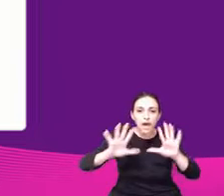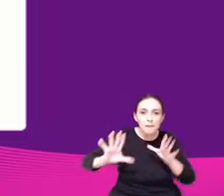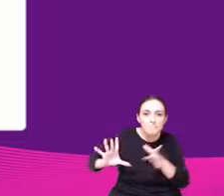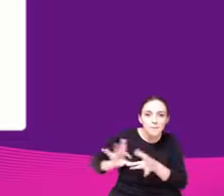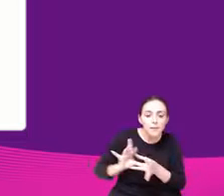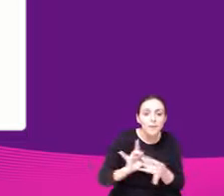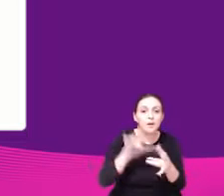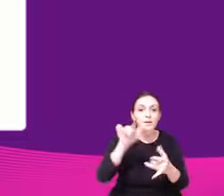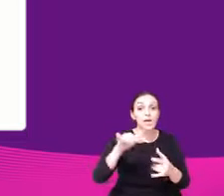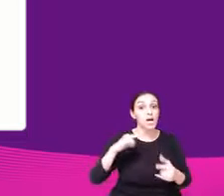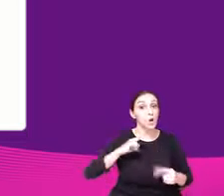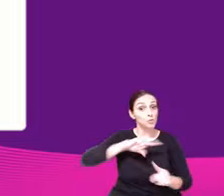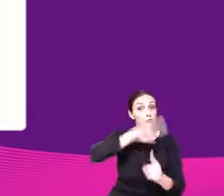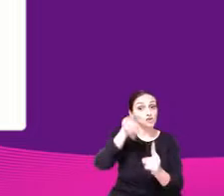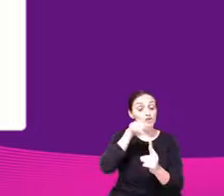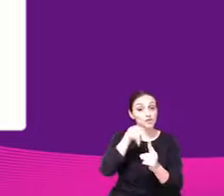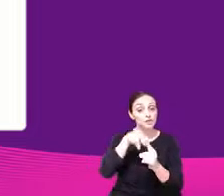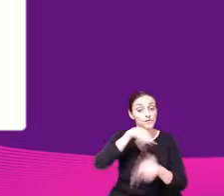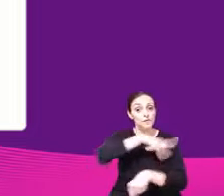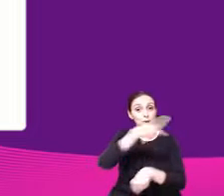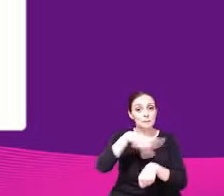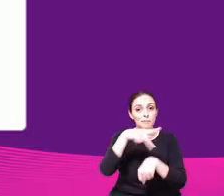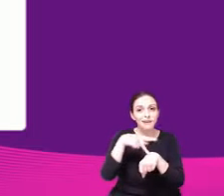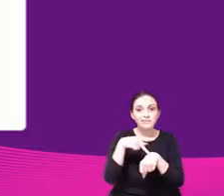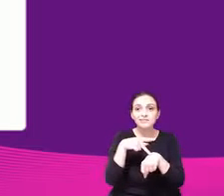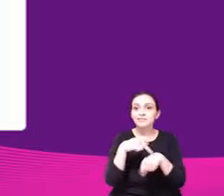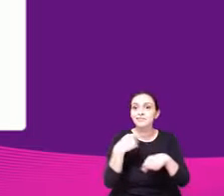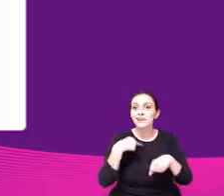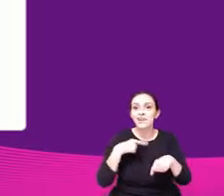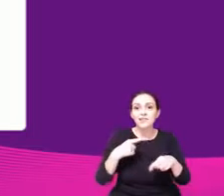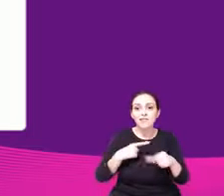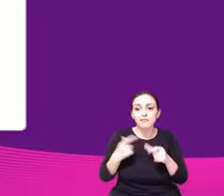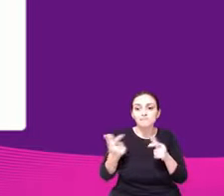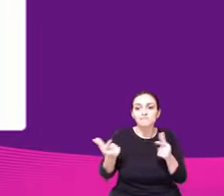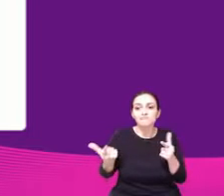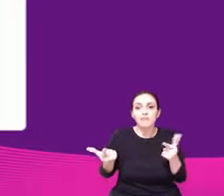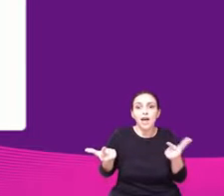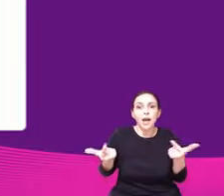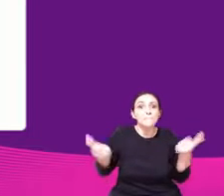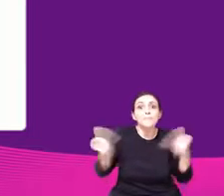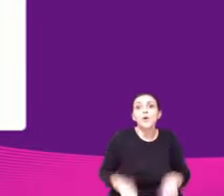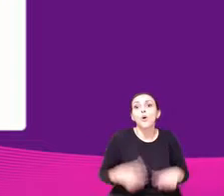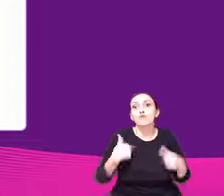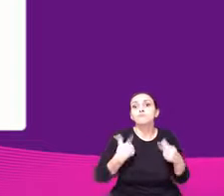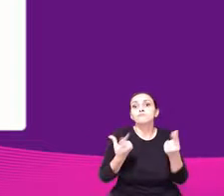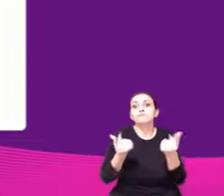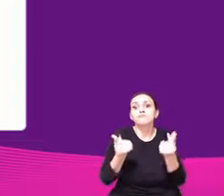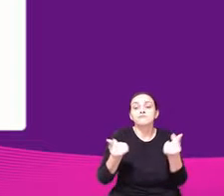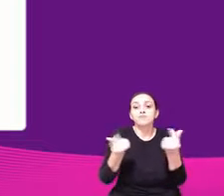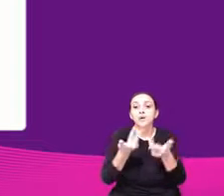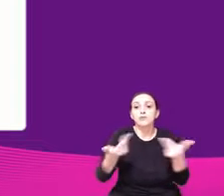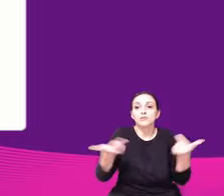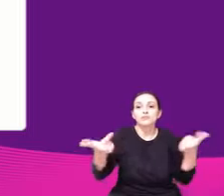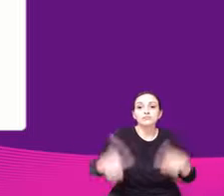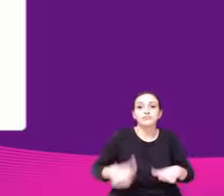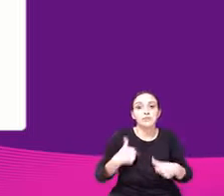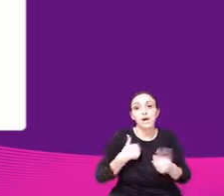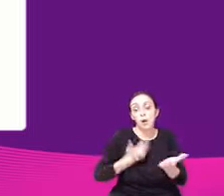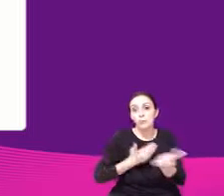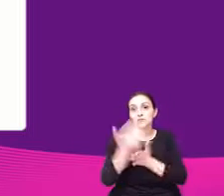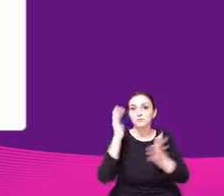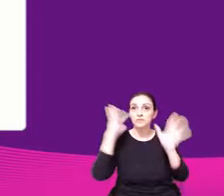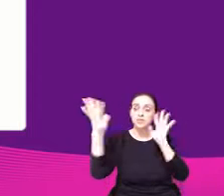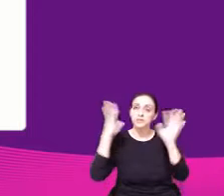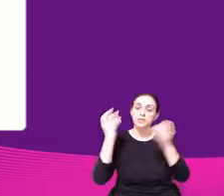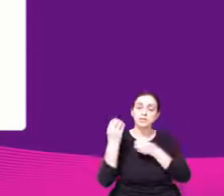né, de servir para países que têm uma condição muito pior do que a gente, né? E mesmo para você começar a pensar em